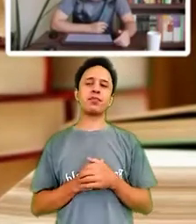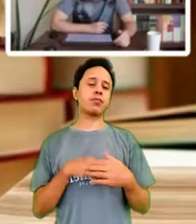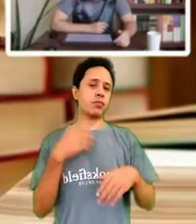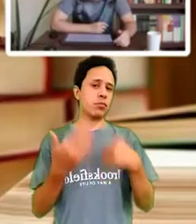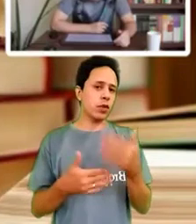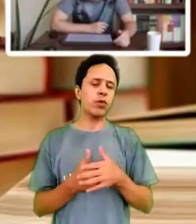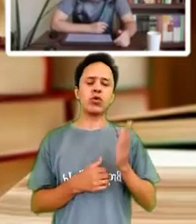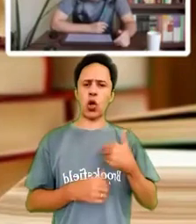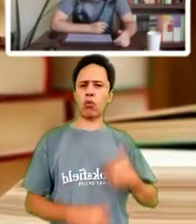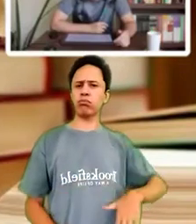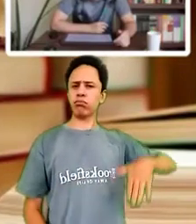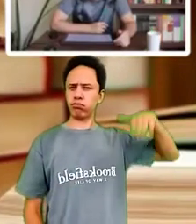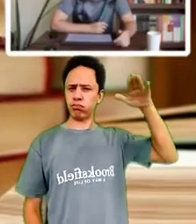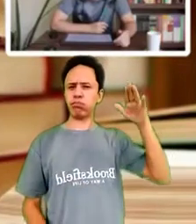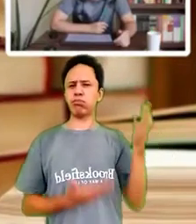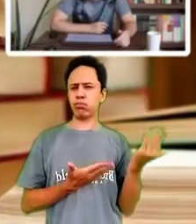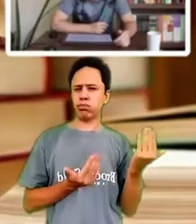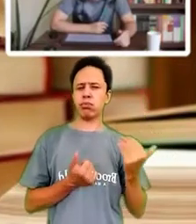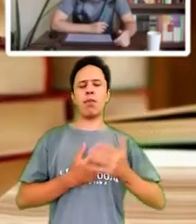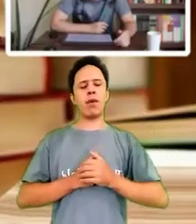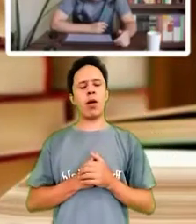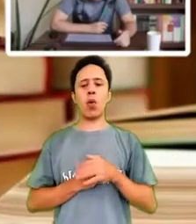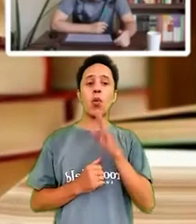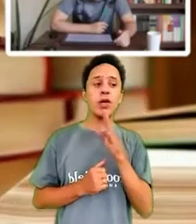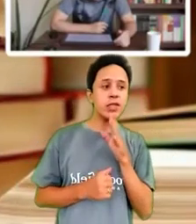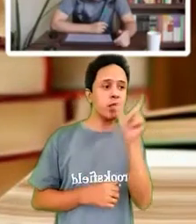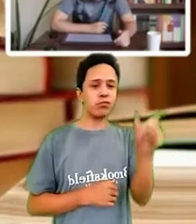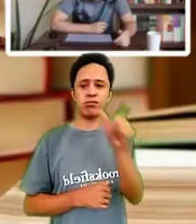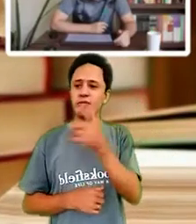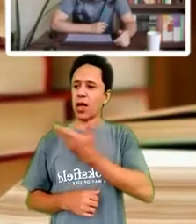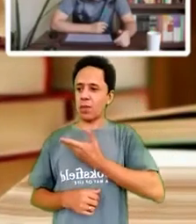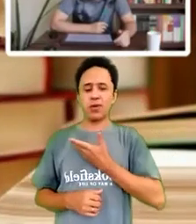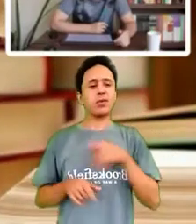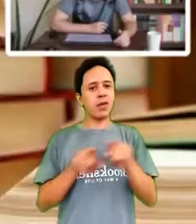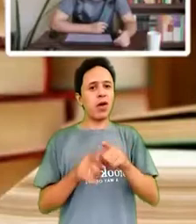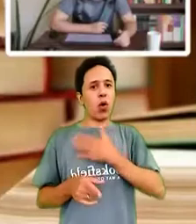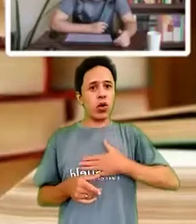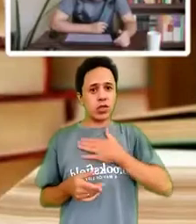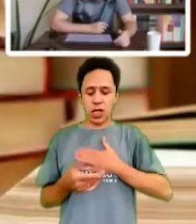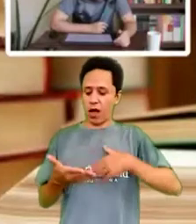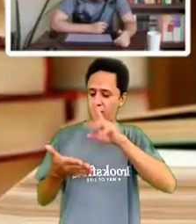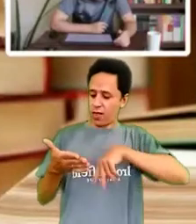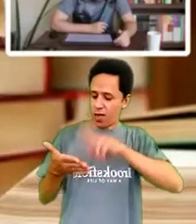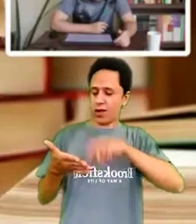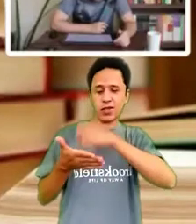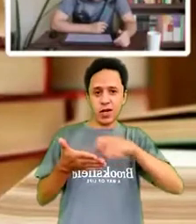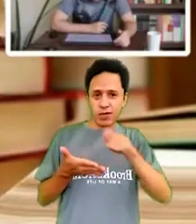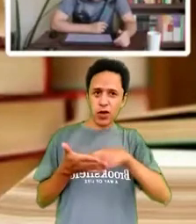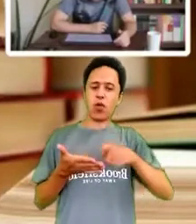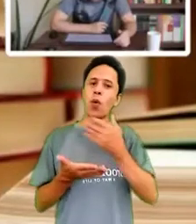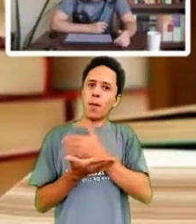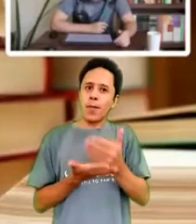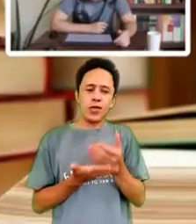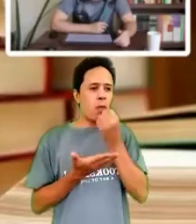eles. Depois, já rapaz, tive sorte de conhecer outros rapazes que também gostavam de ler e escrever. Então